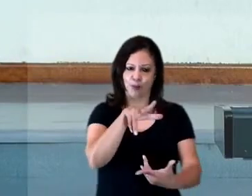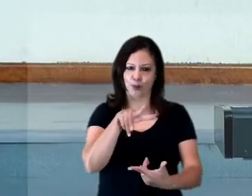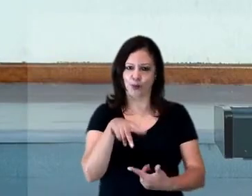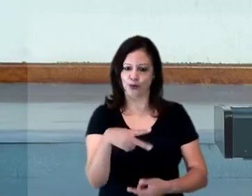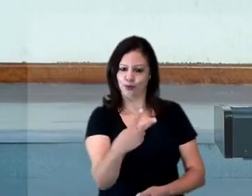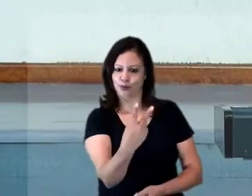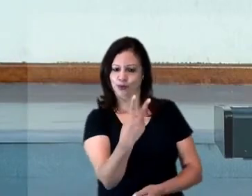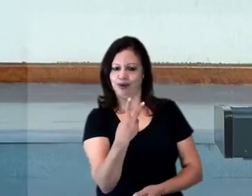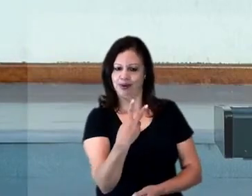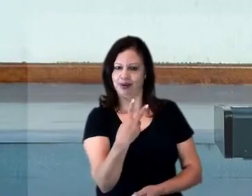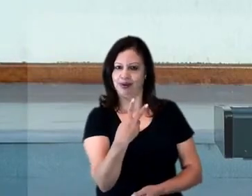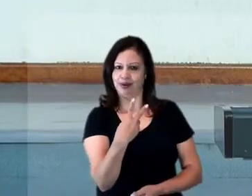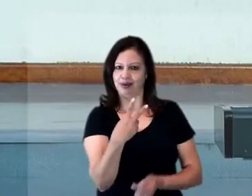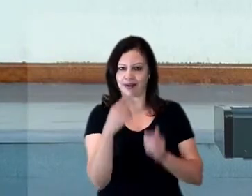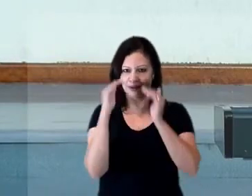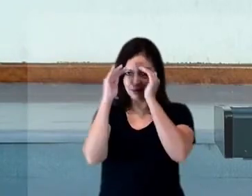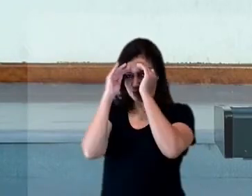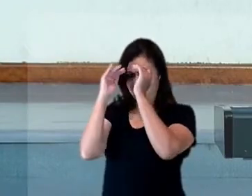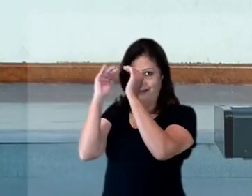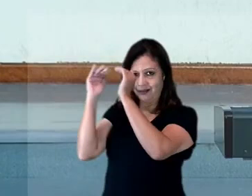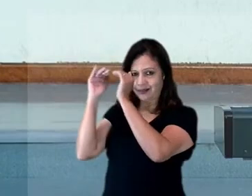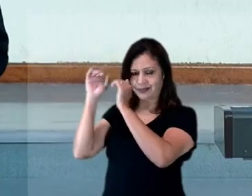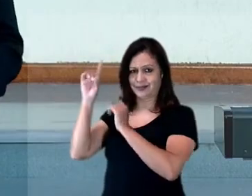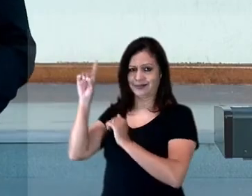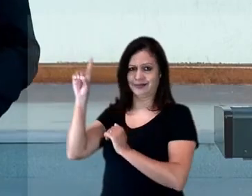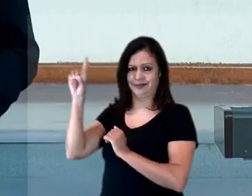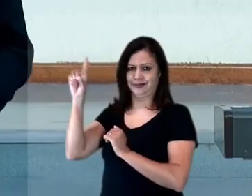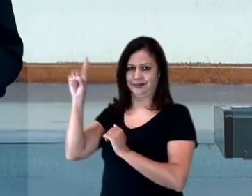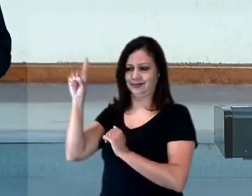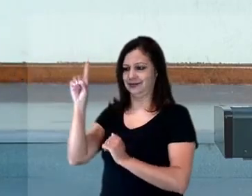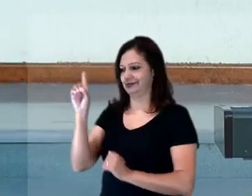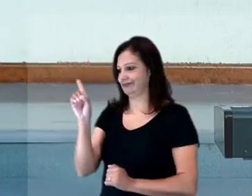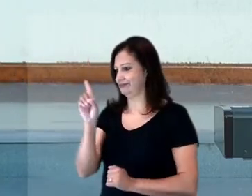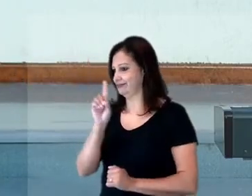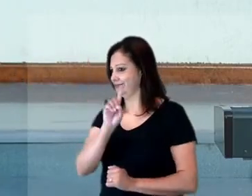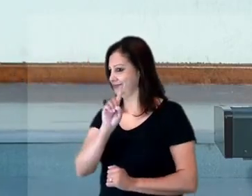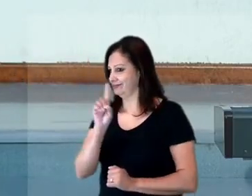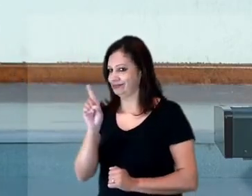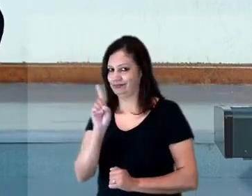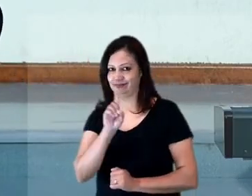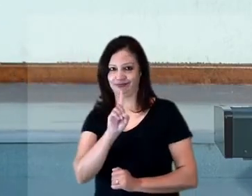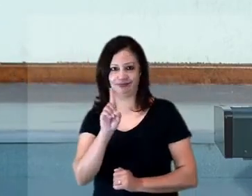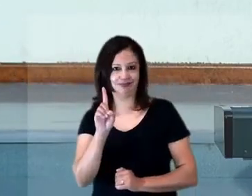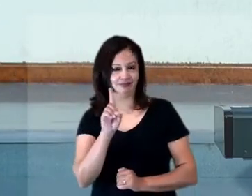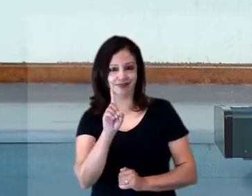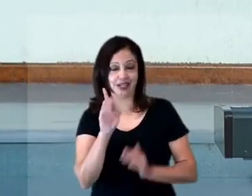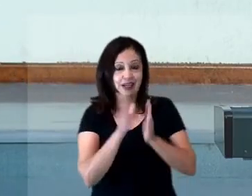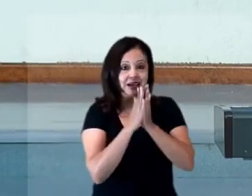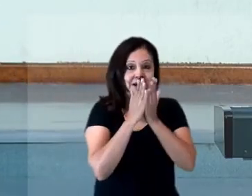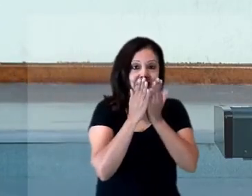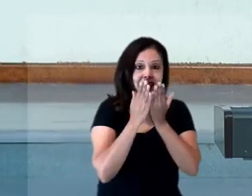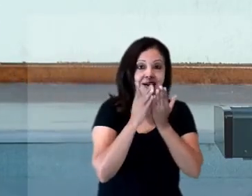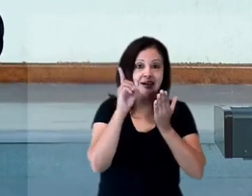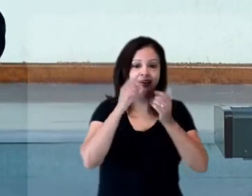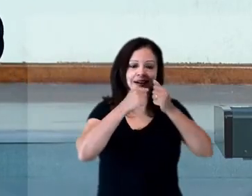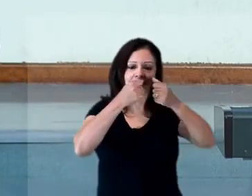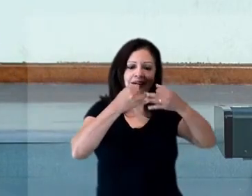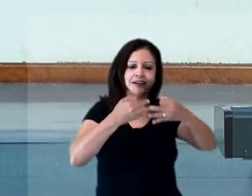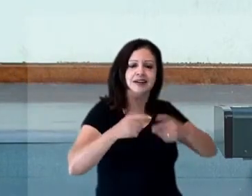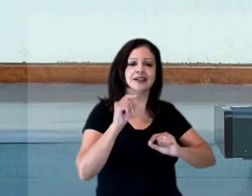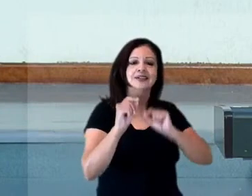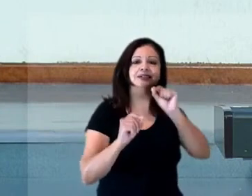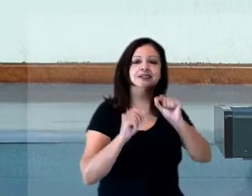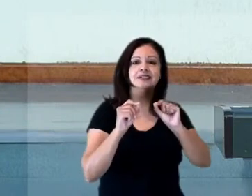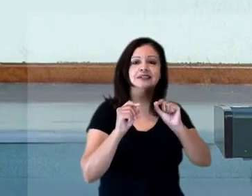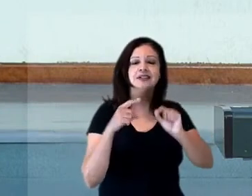discípulos de Jesus? Não é o que o texto diz. O texto diz que, se nós não amarmos uns aos